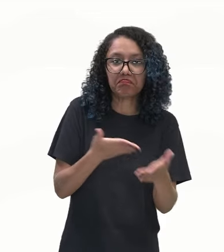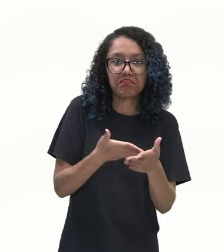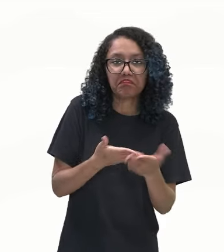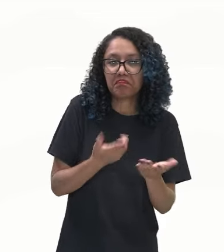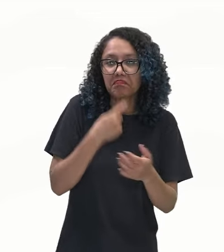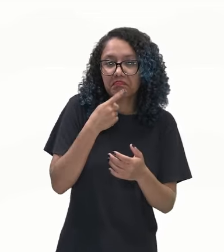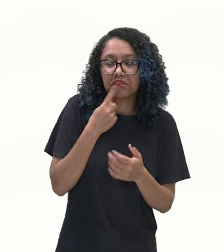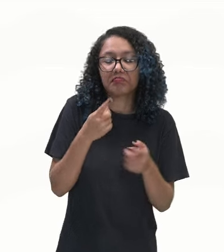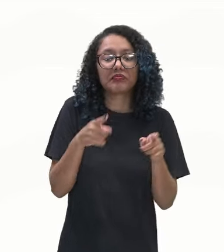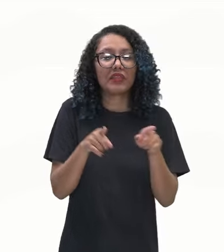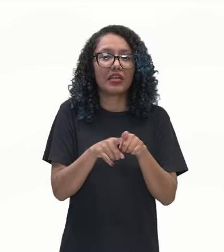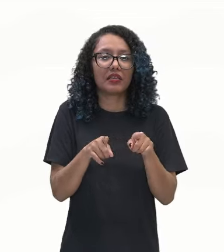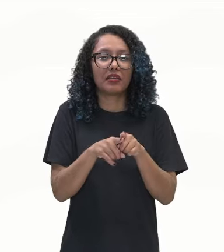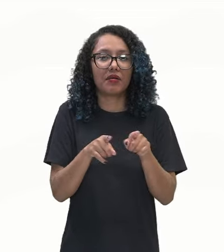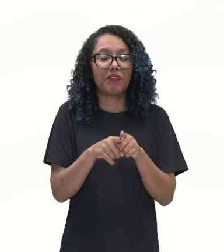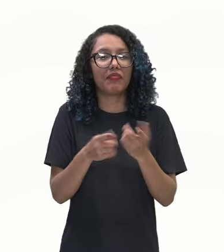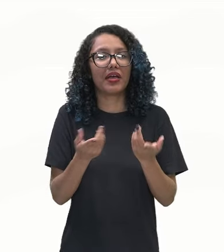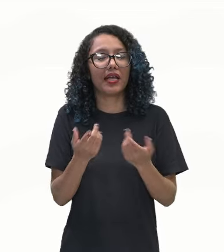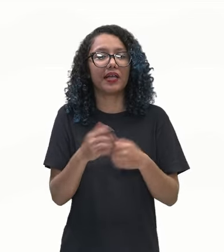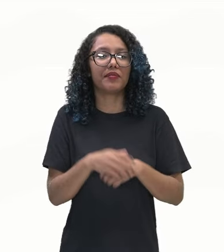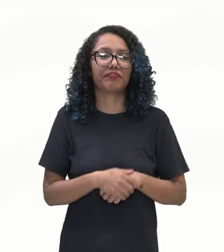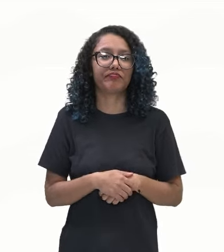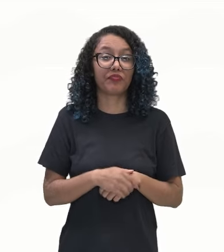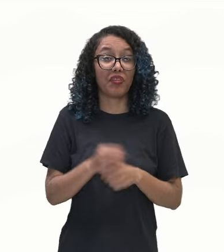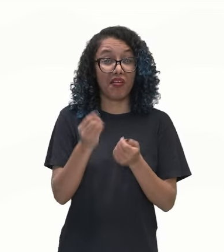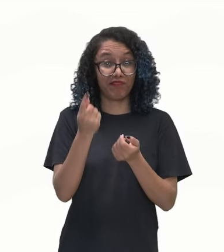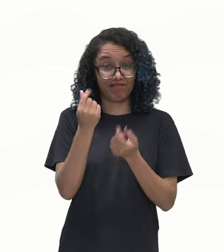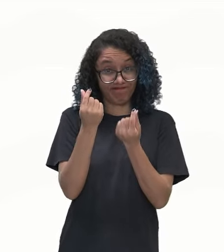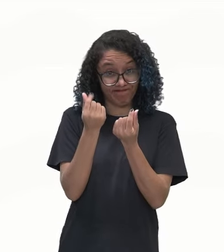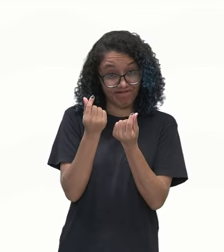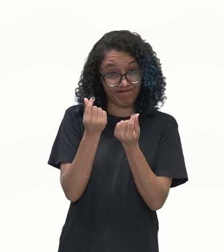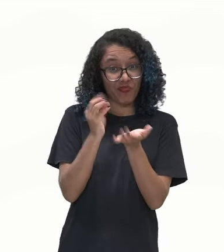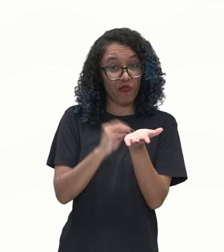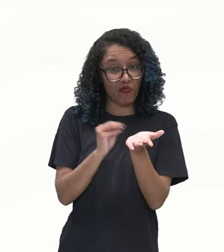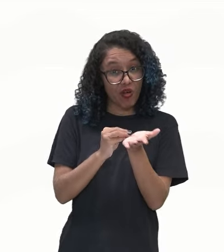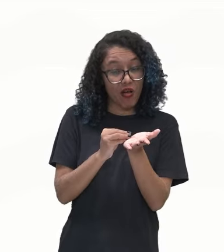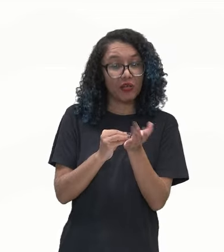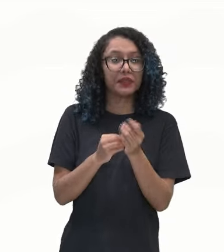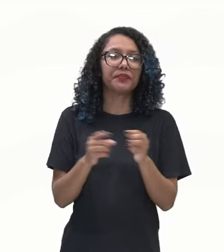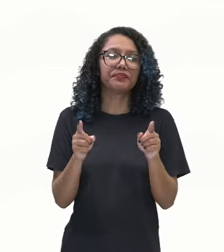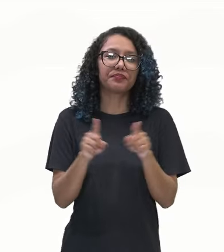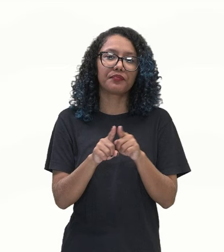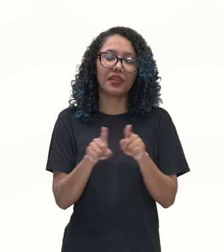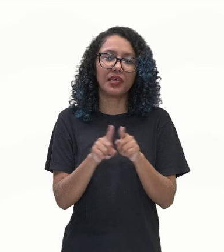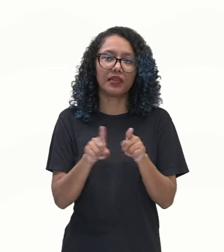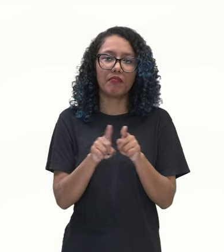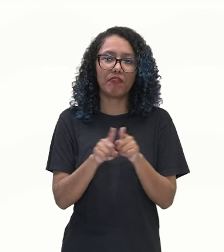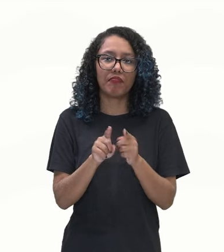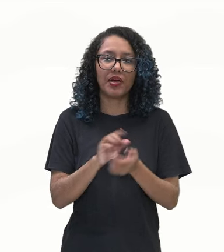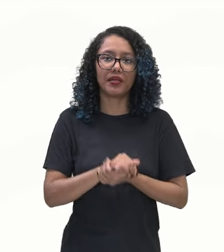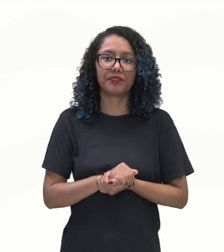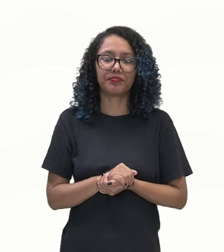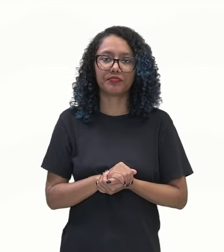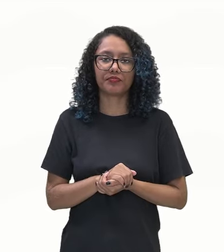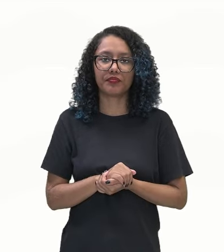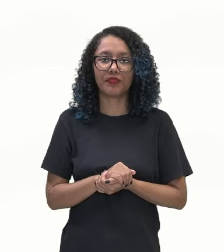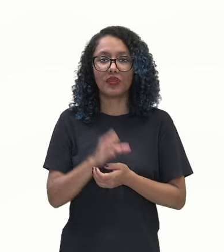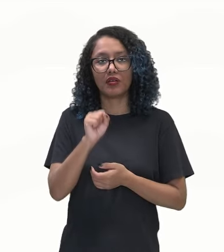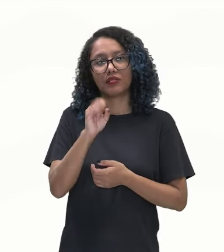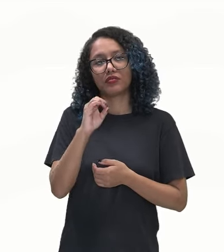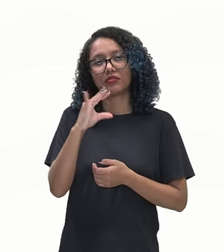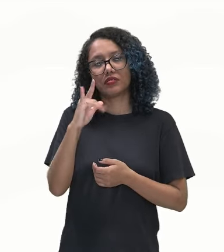também de ordem financeira, financial, and social inequalities. E social não é uma palavra